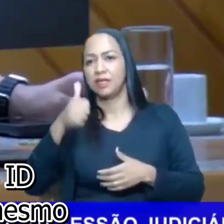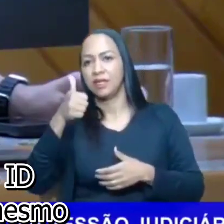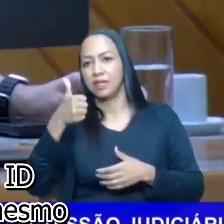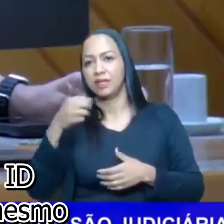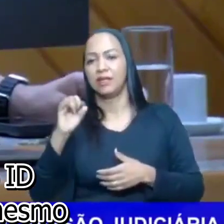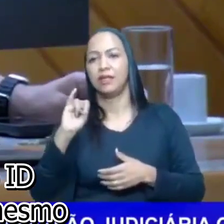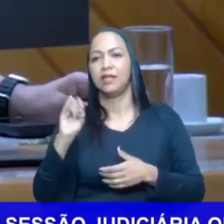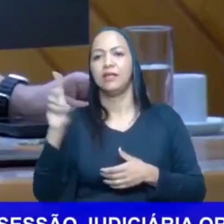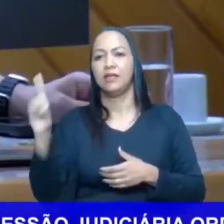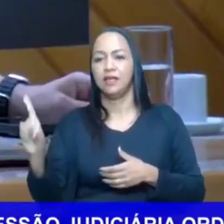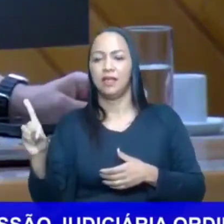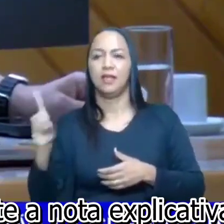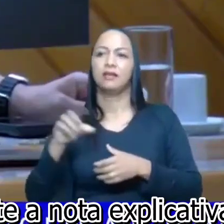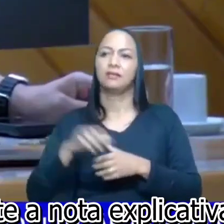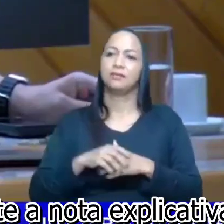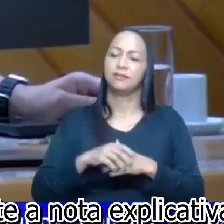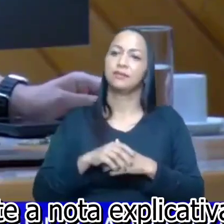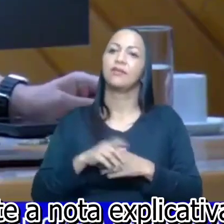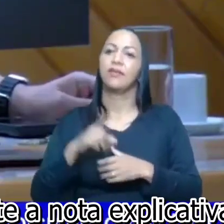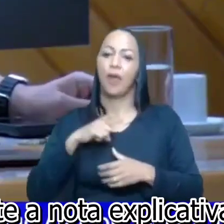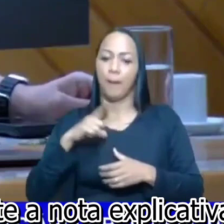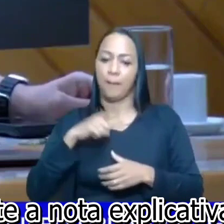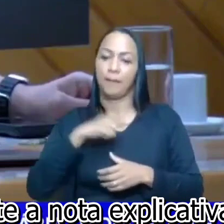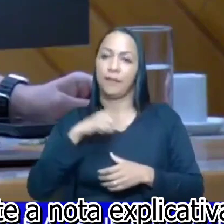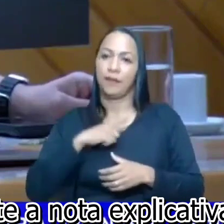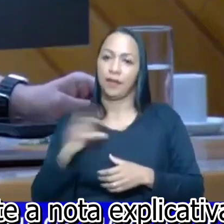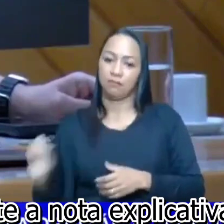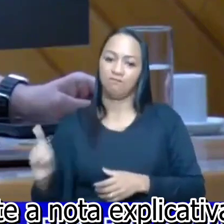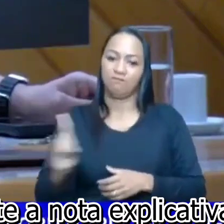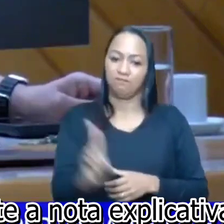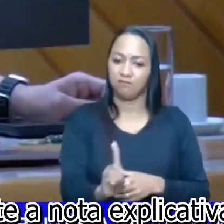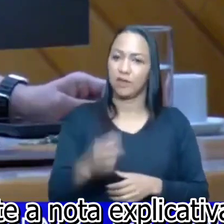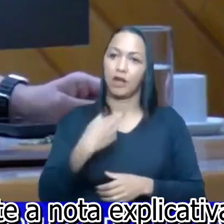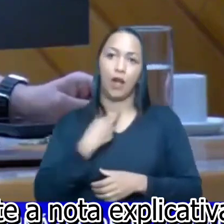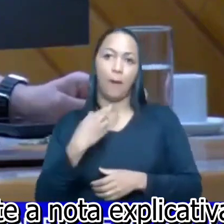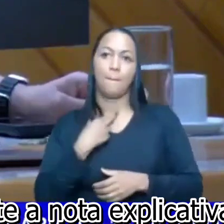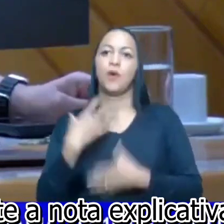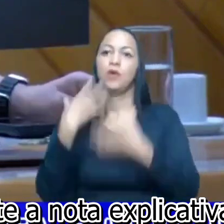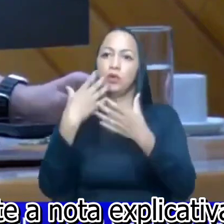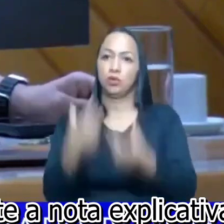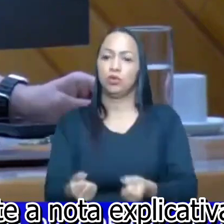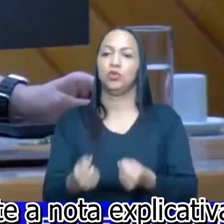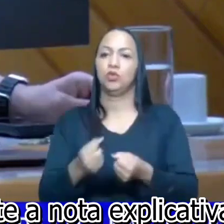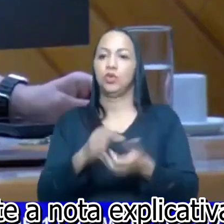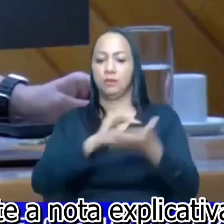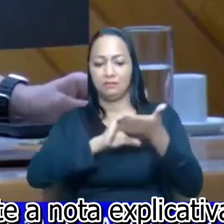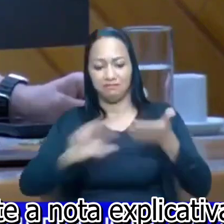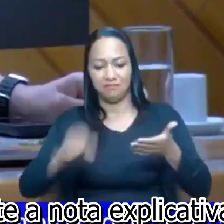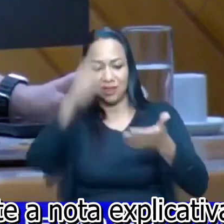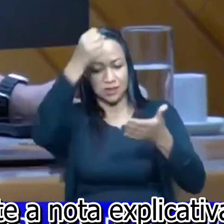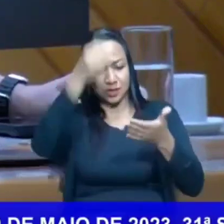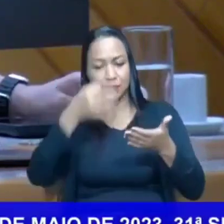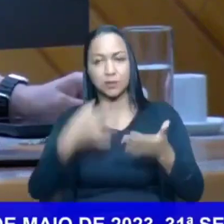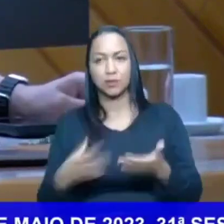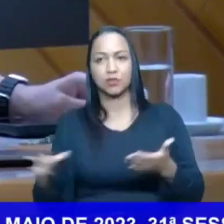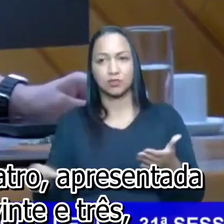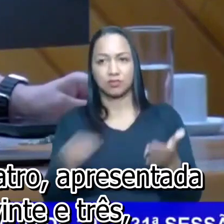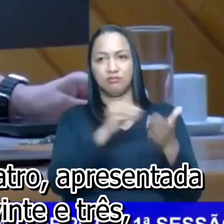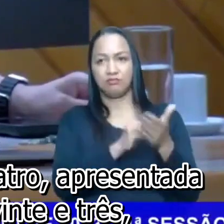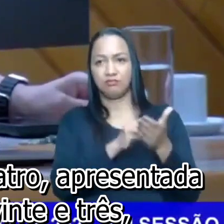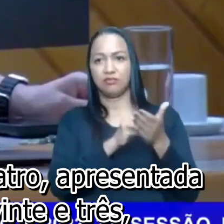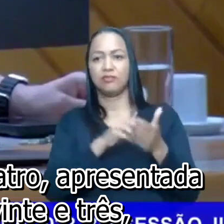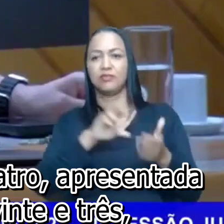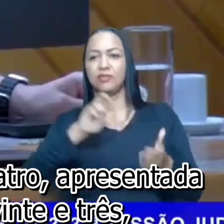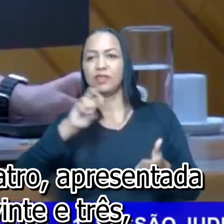502-4171. O mesmo posicionamento, contudo, não pode ser adotado no tocante à nota explicativa juntada no ID